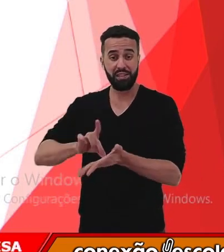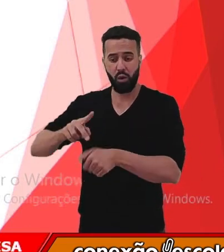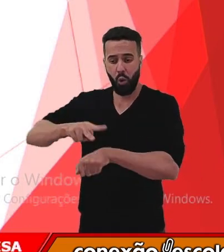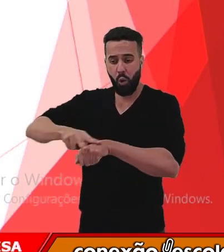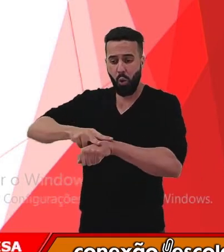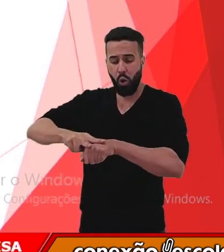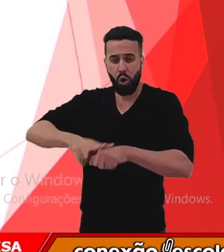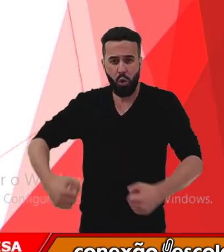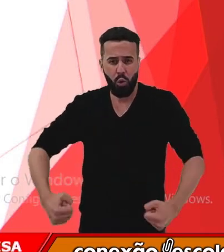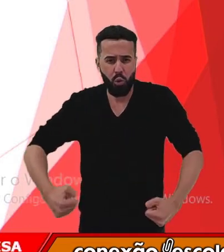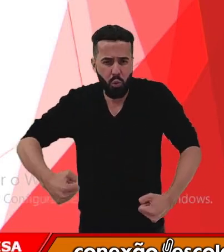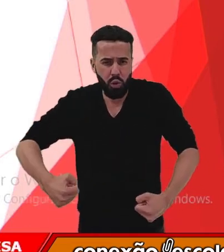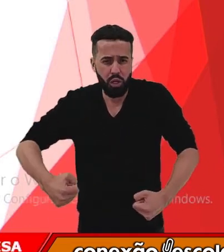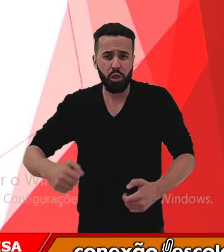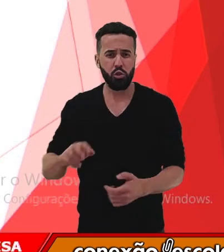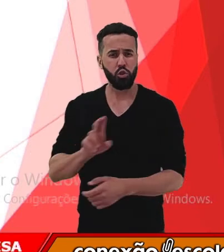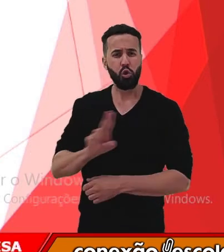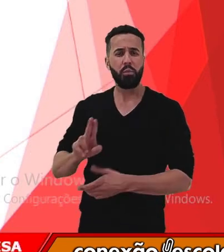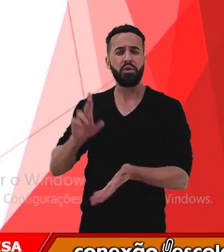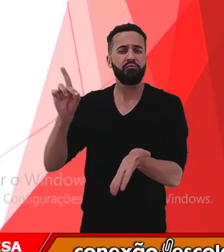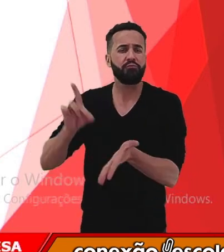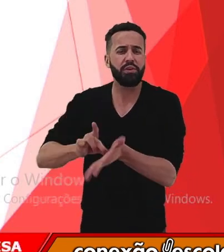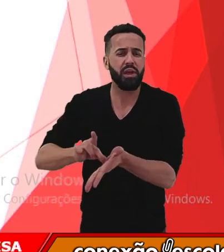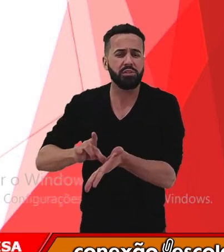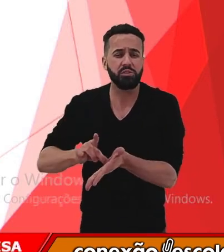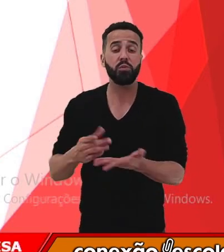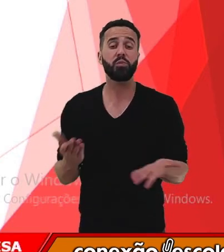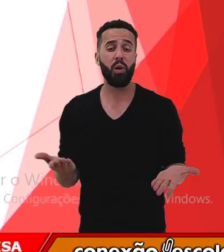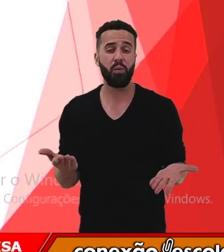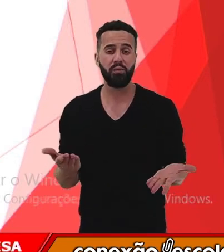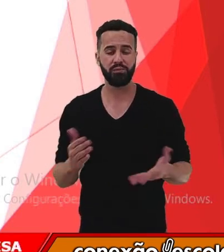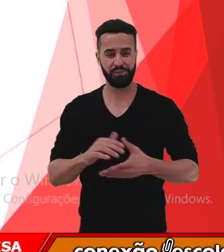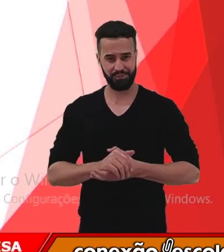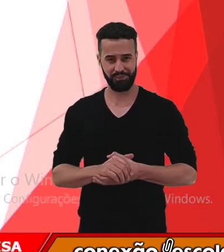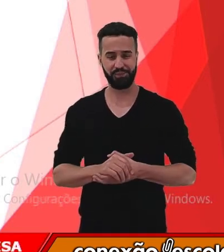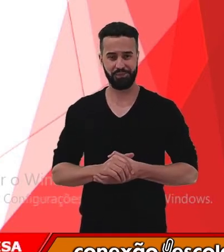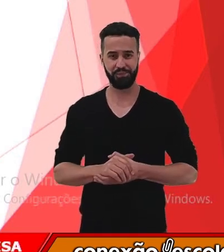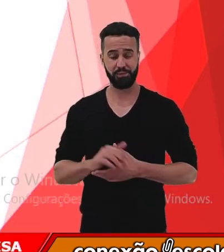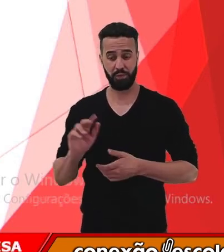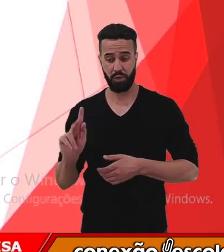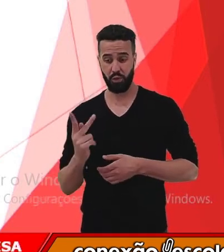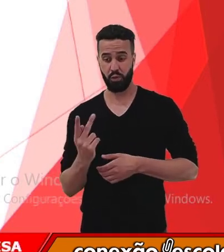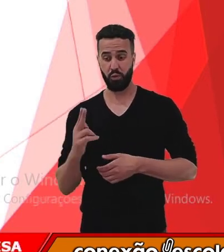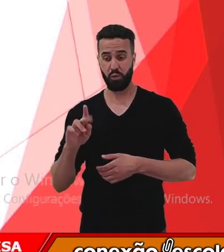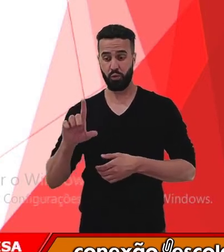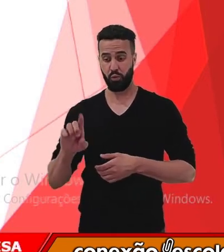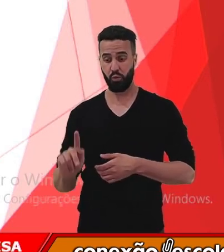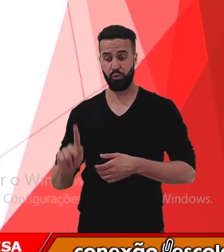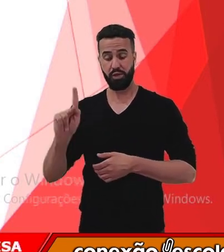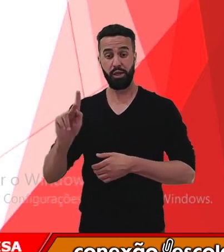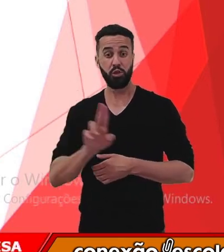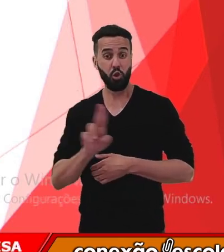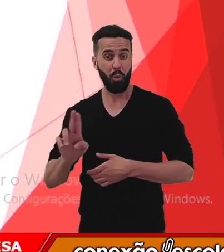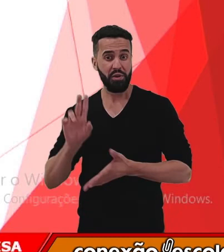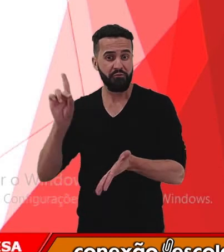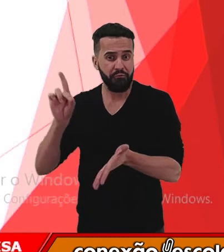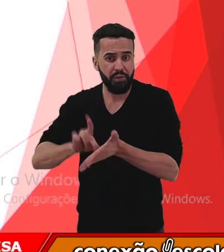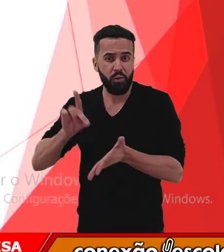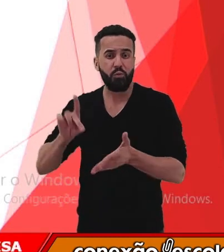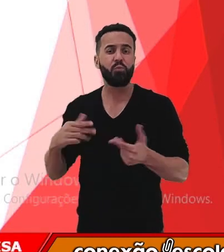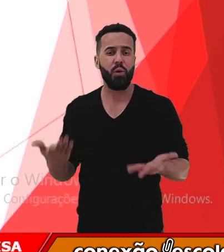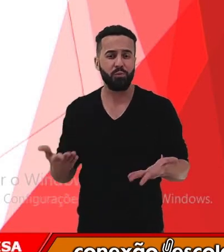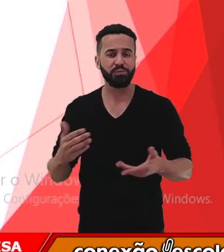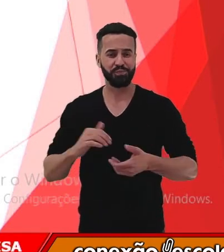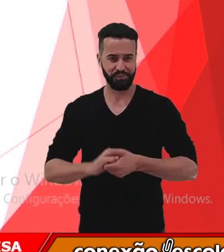no texto tem o nome dele, do personagem, Hulk, mas o nome verdadeiro. O